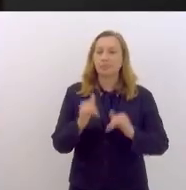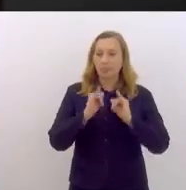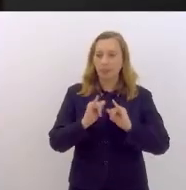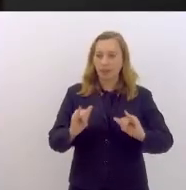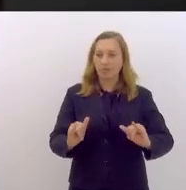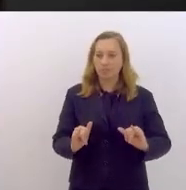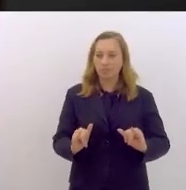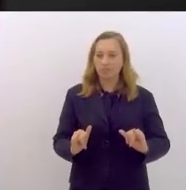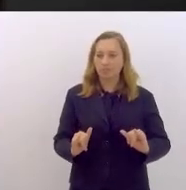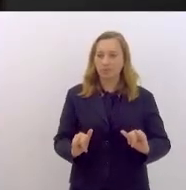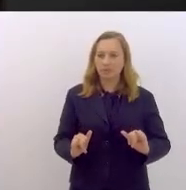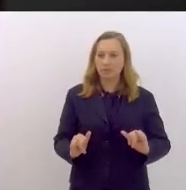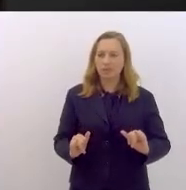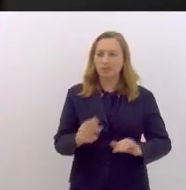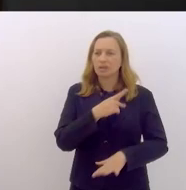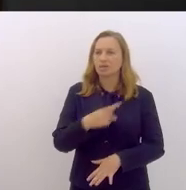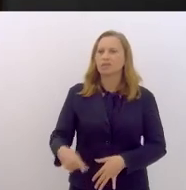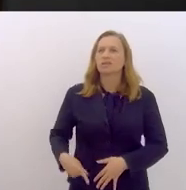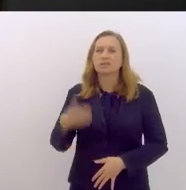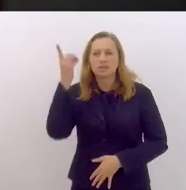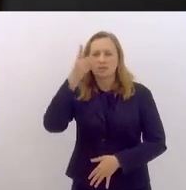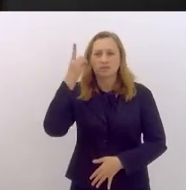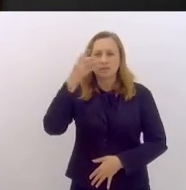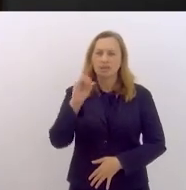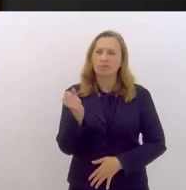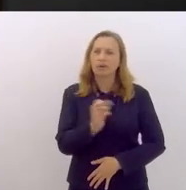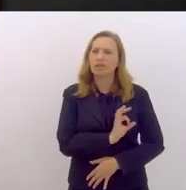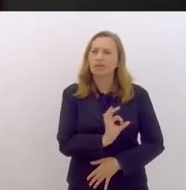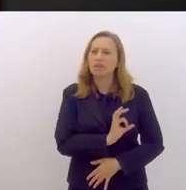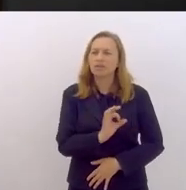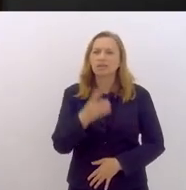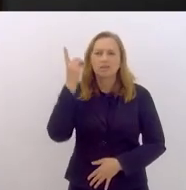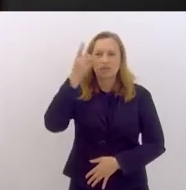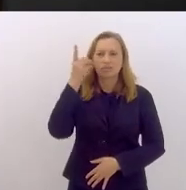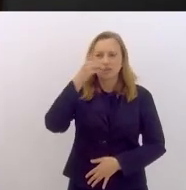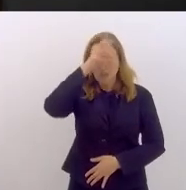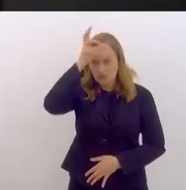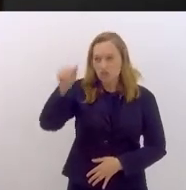Anuncio. Presidência, deputada Marta. André. Deputada Tia Ju,